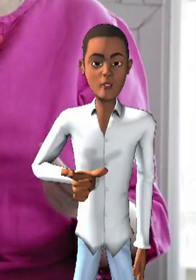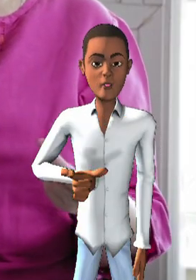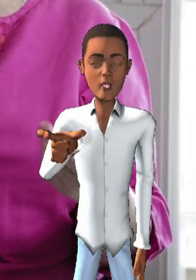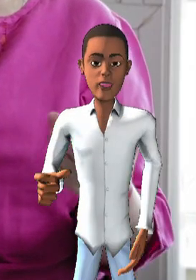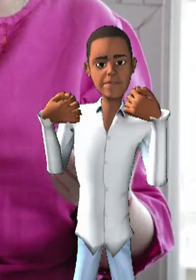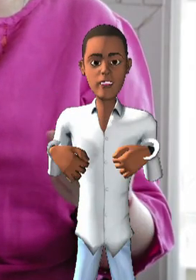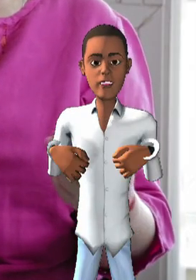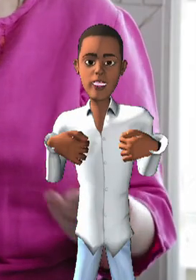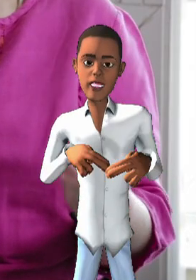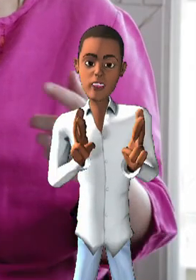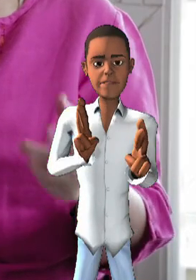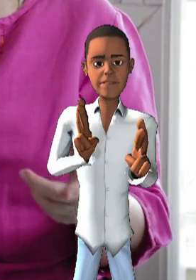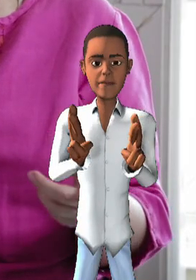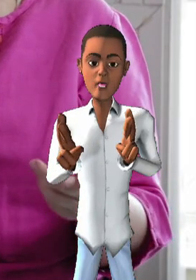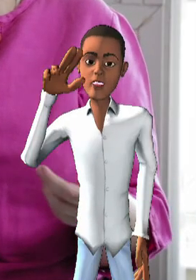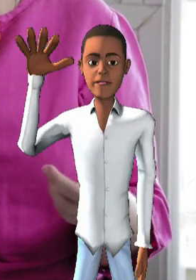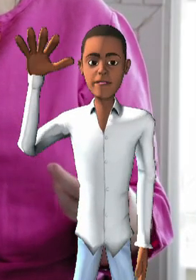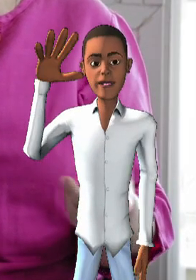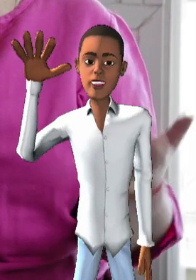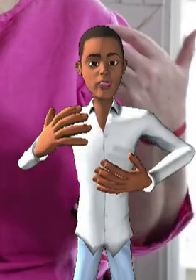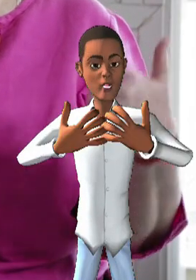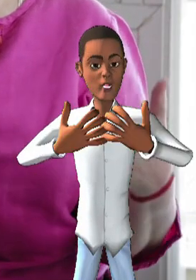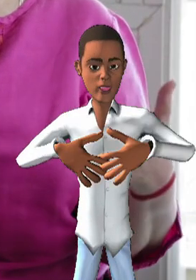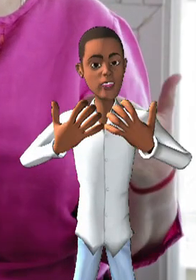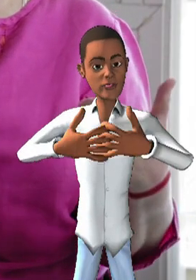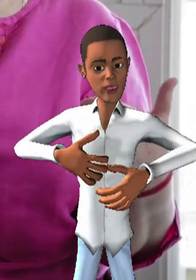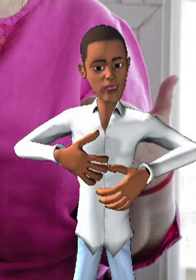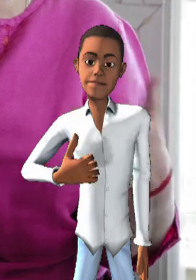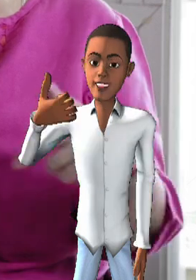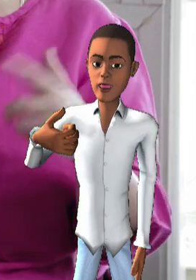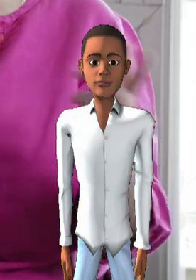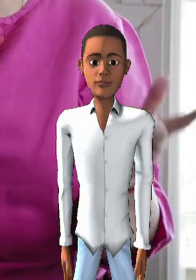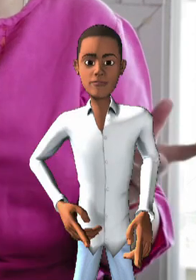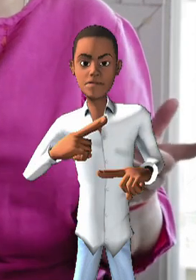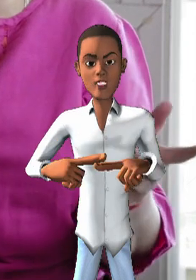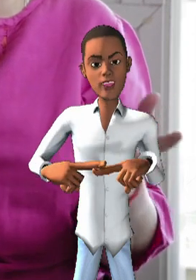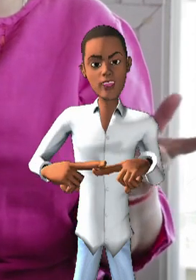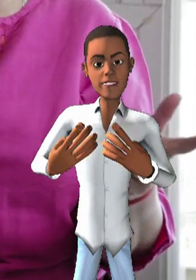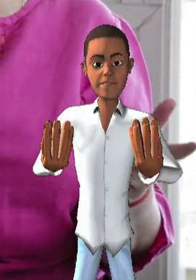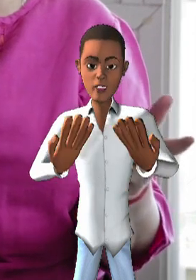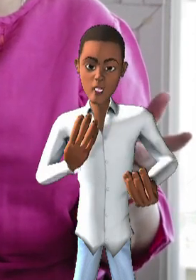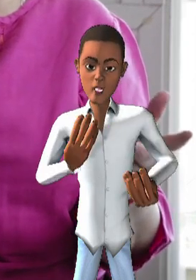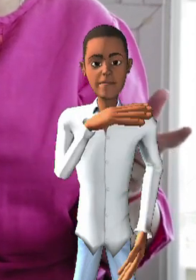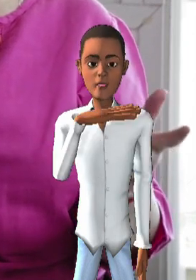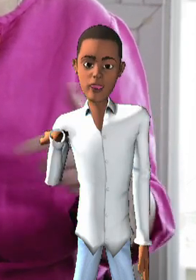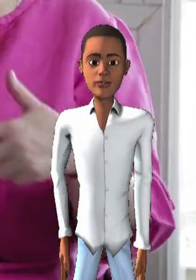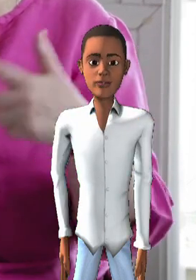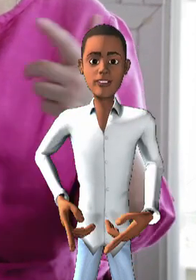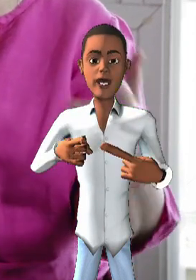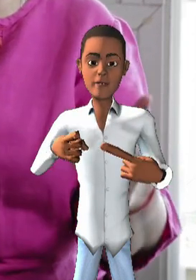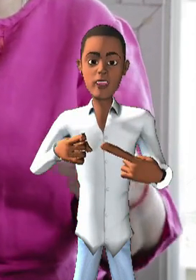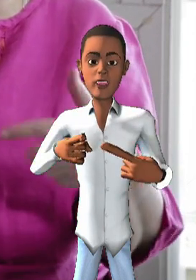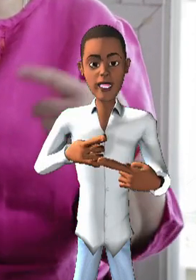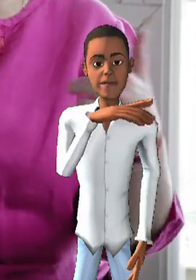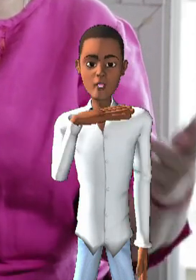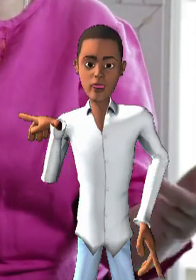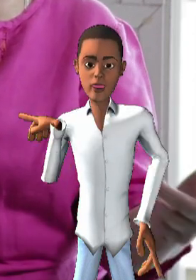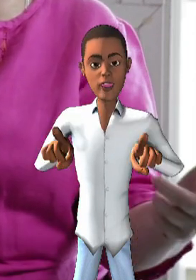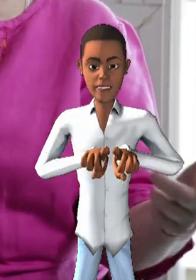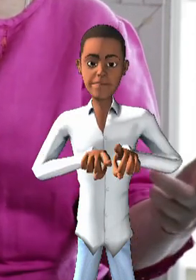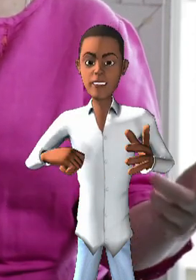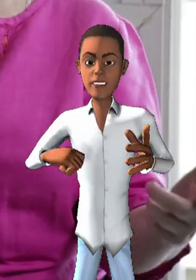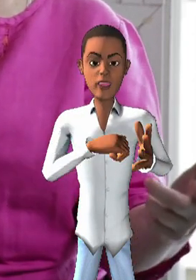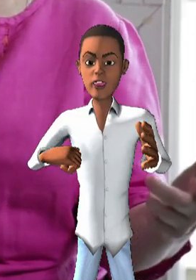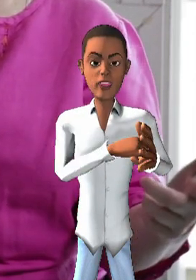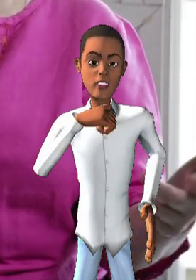Gassman, representante ONU Mulheres Brasil. Os homens têm que encontrar formas de viver melhor com eles mesmos, porque eles estão se